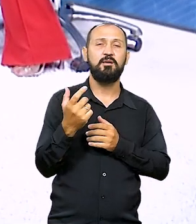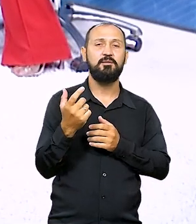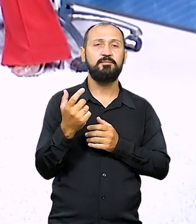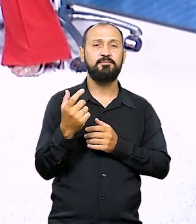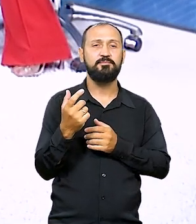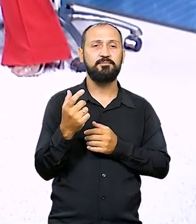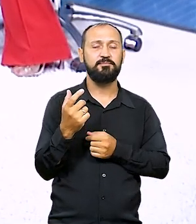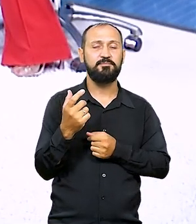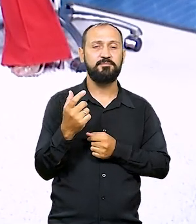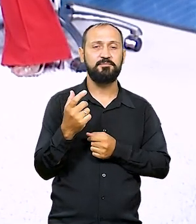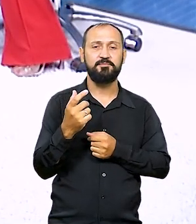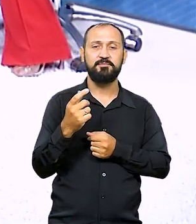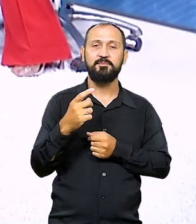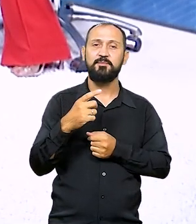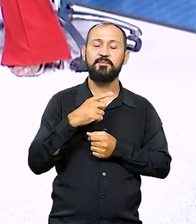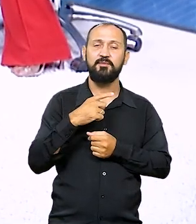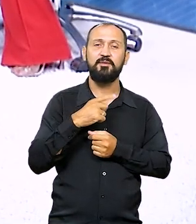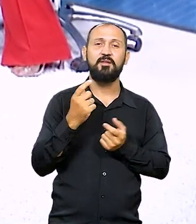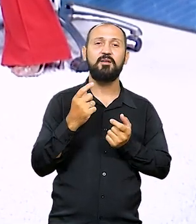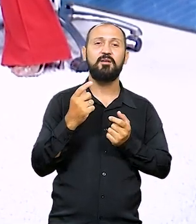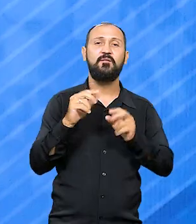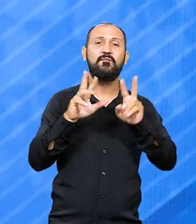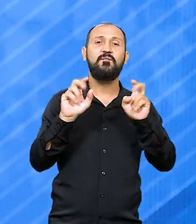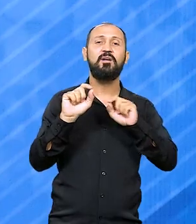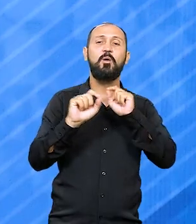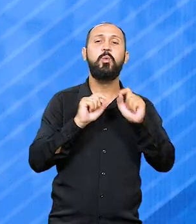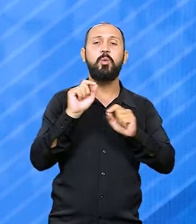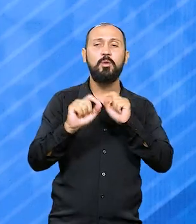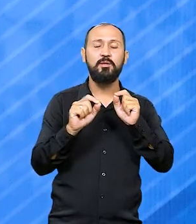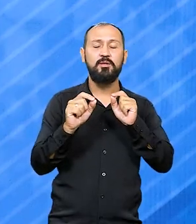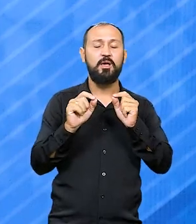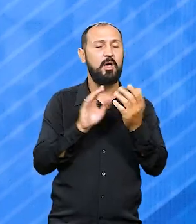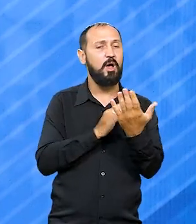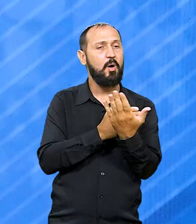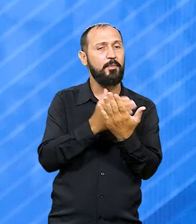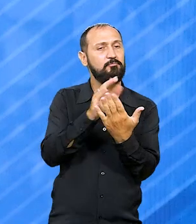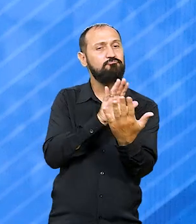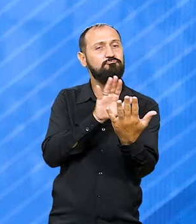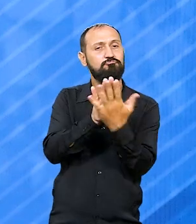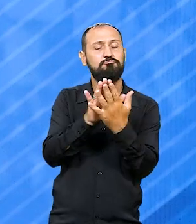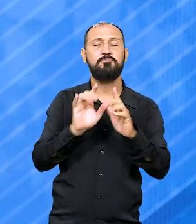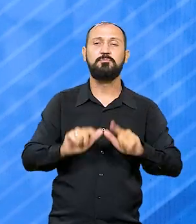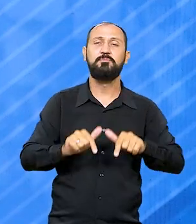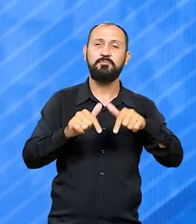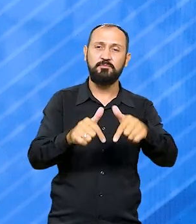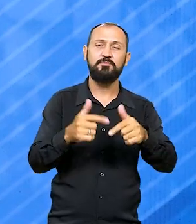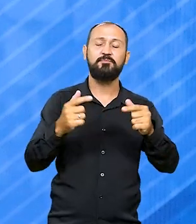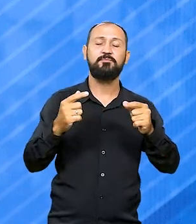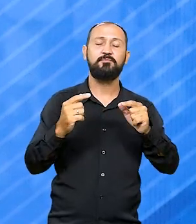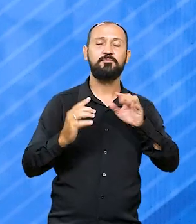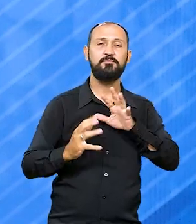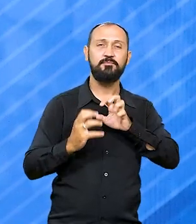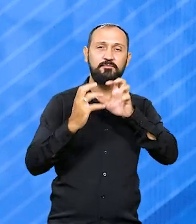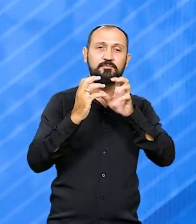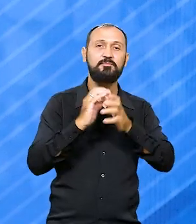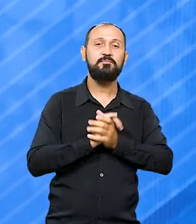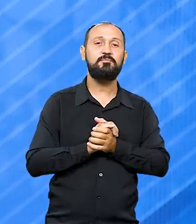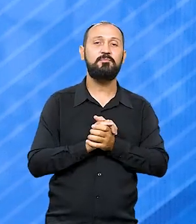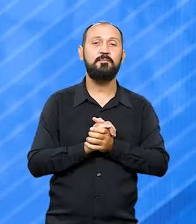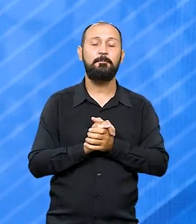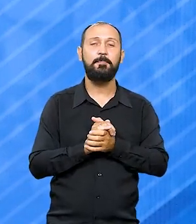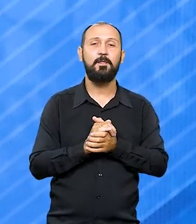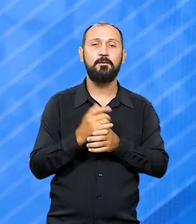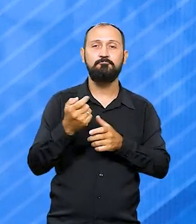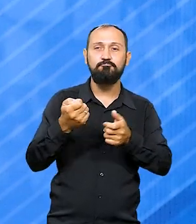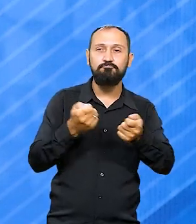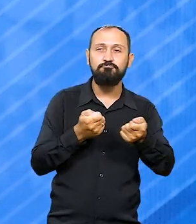que a gente tem, a gente diz que é uma advocacia de frente, de embate, combativa,